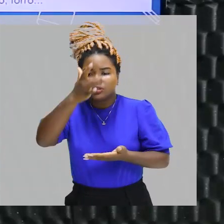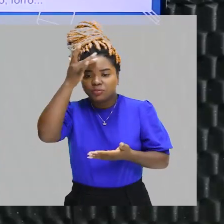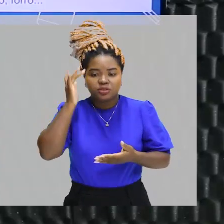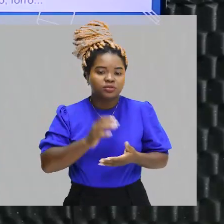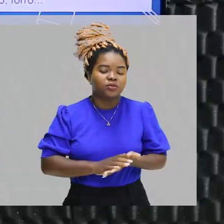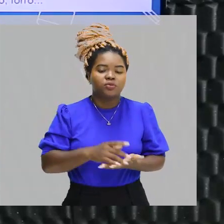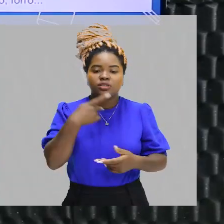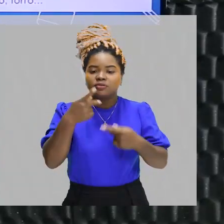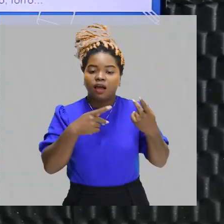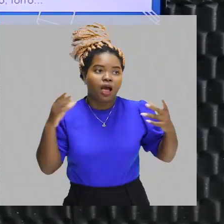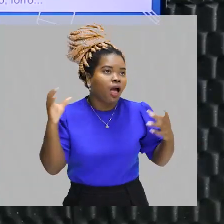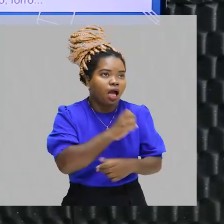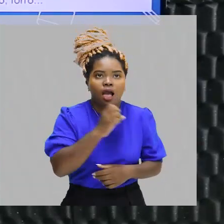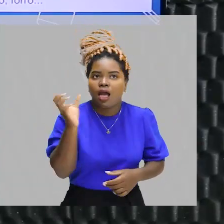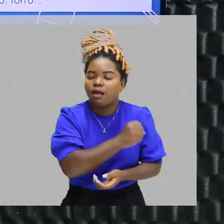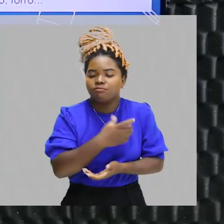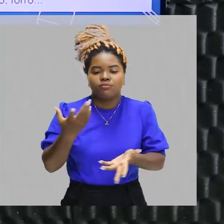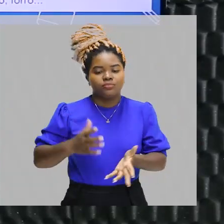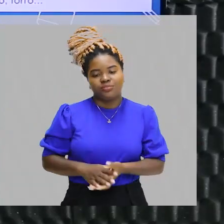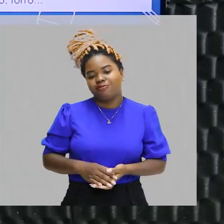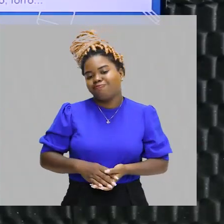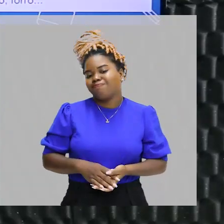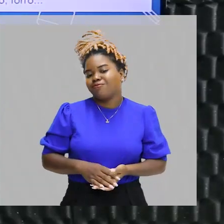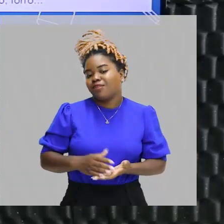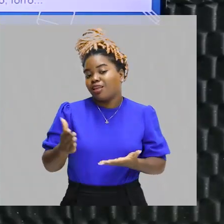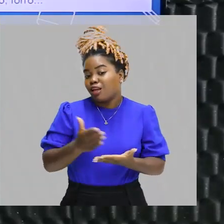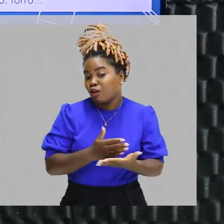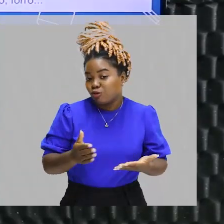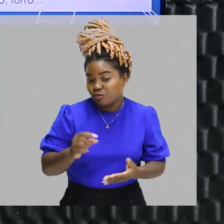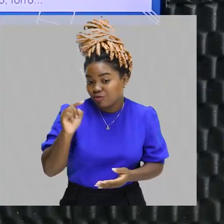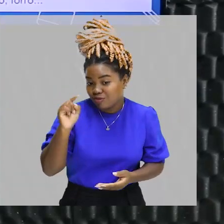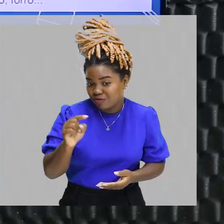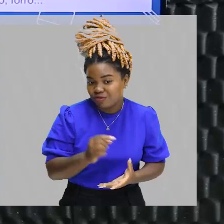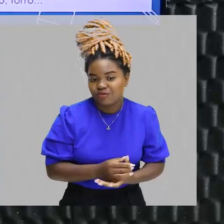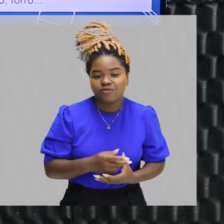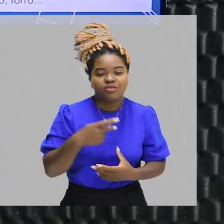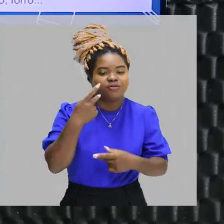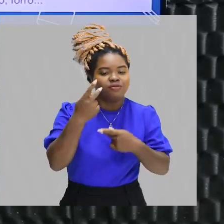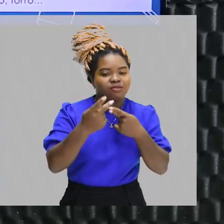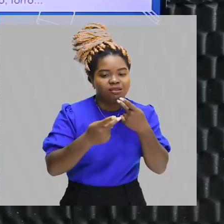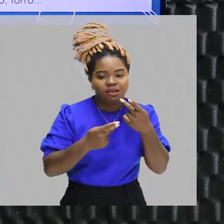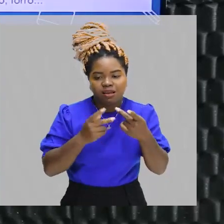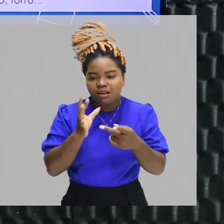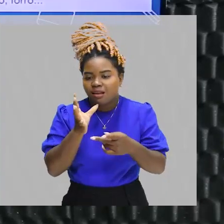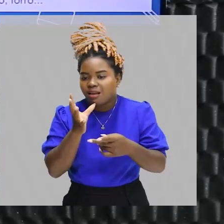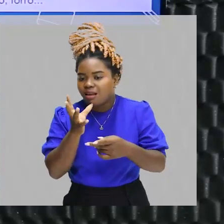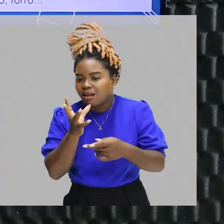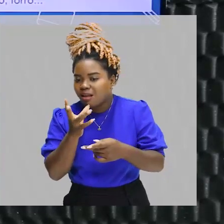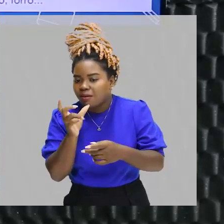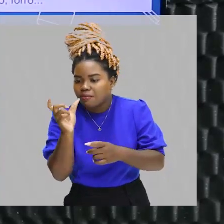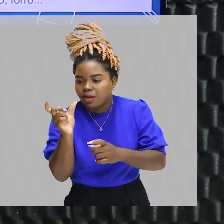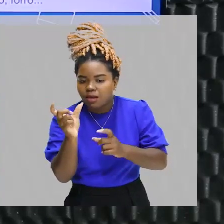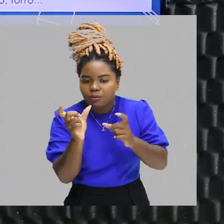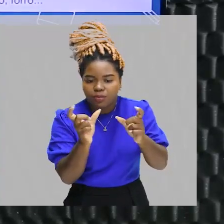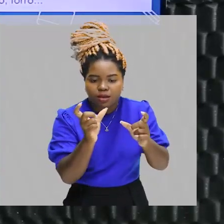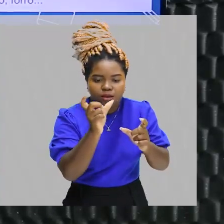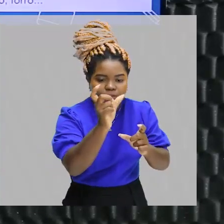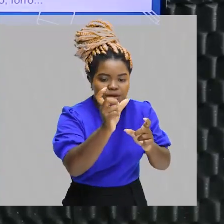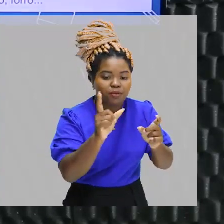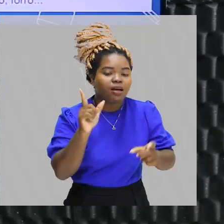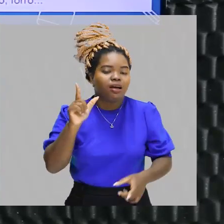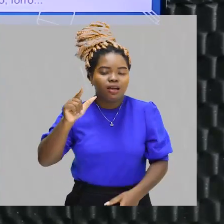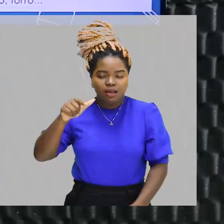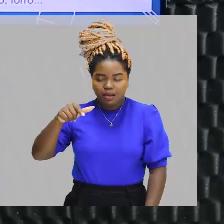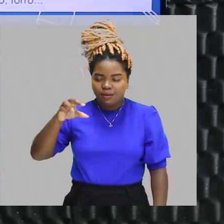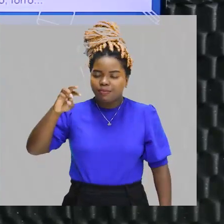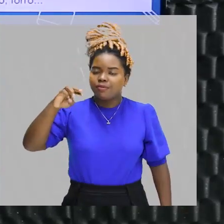outra. Eu sei que é perverso isso. Alguns de vocês falam muito devagar e vão falando palavras, e isso é